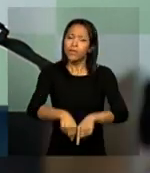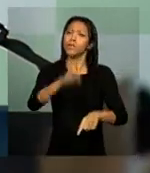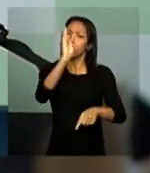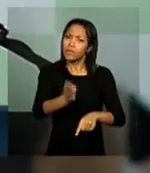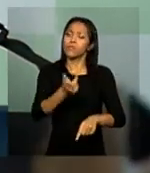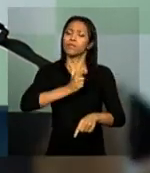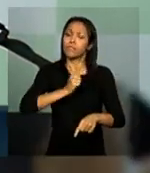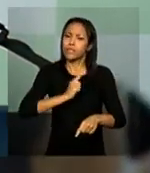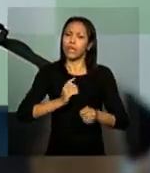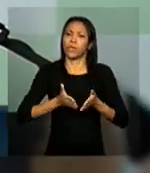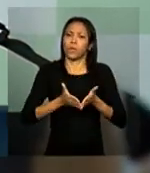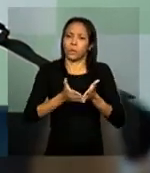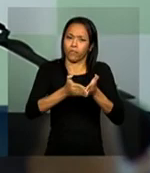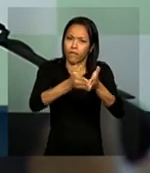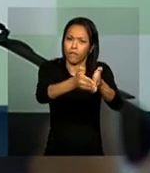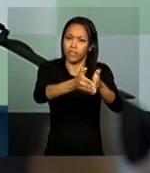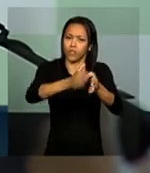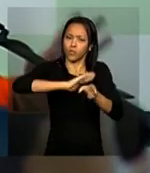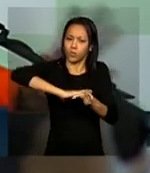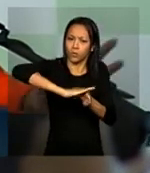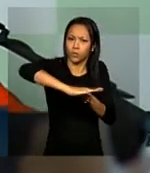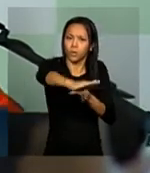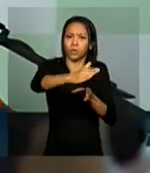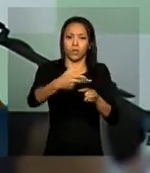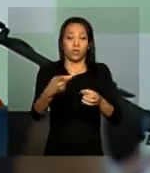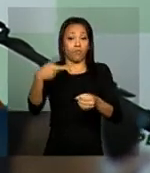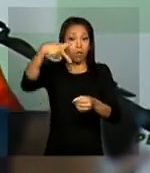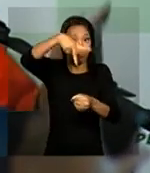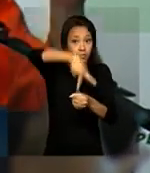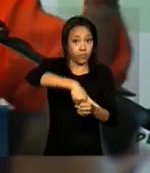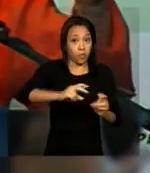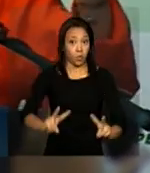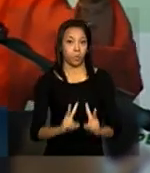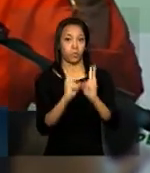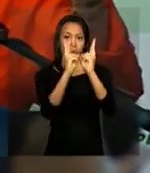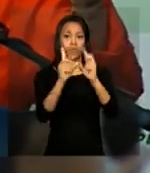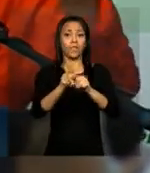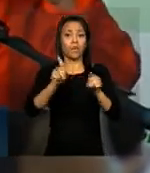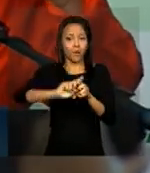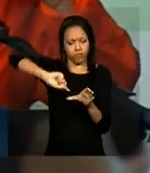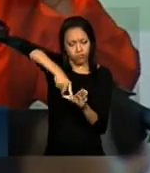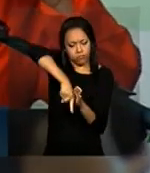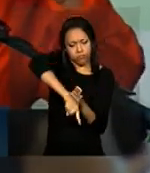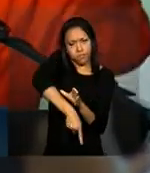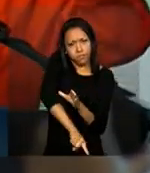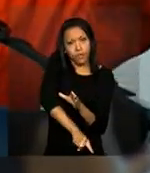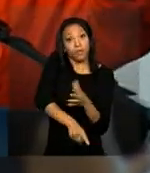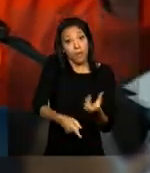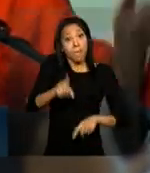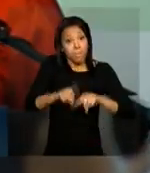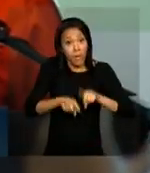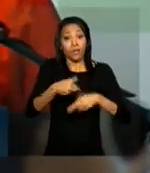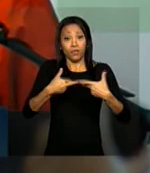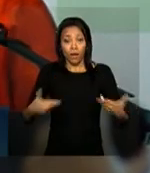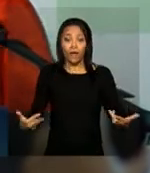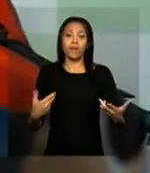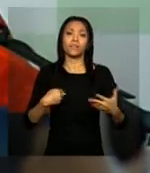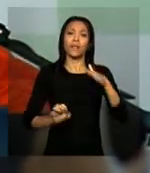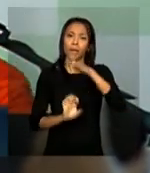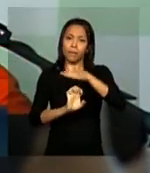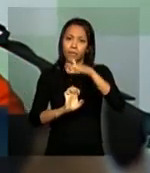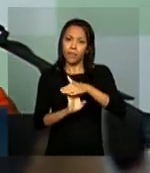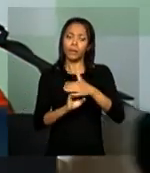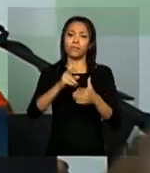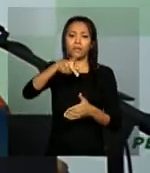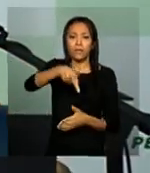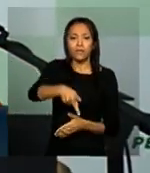Brasil plataforma, navio, sonda, enfim, os equipamentos que a Petrobras precisava para